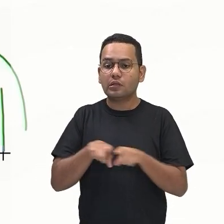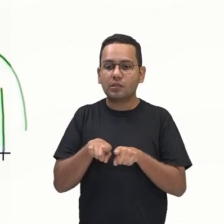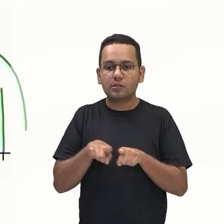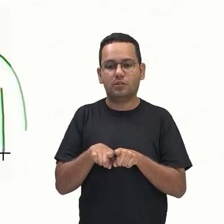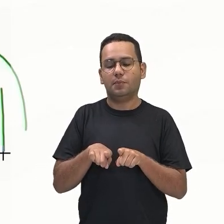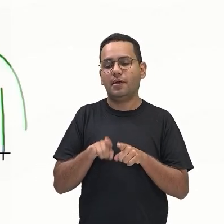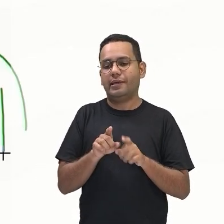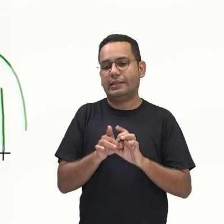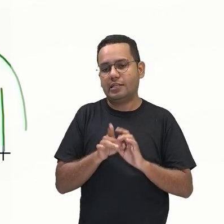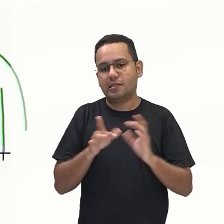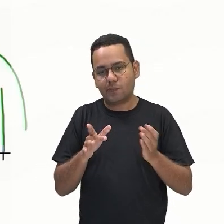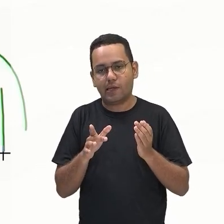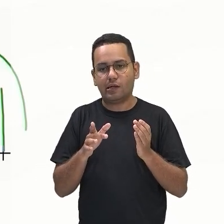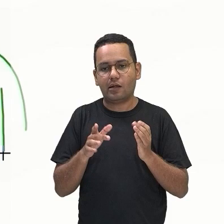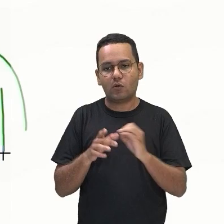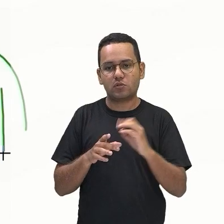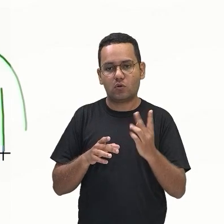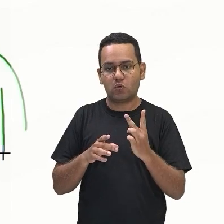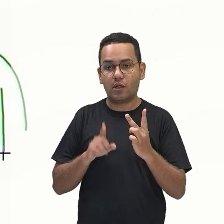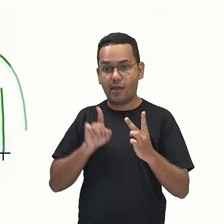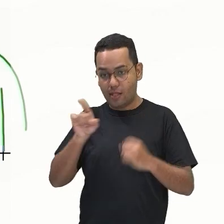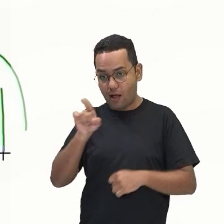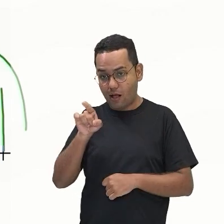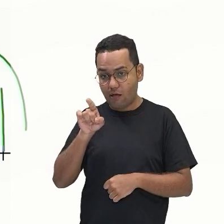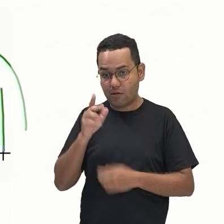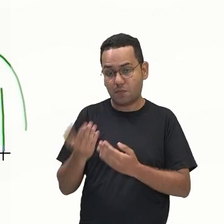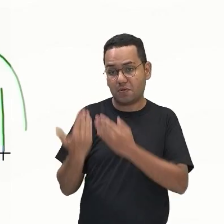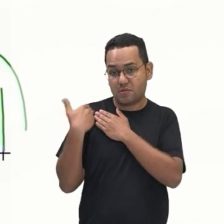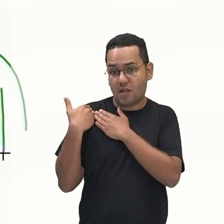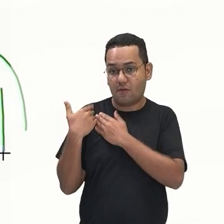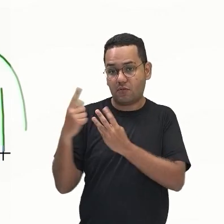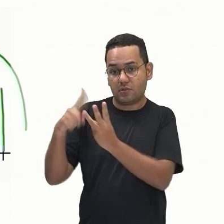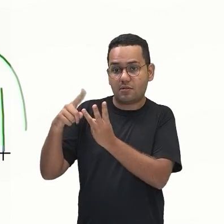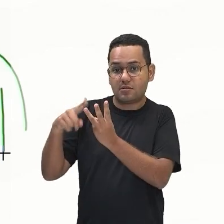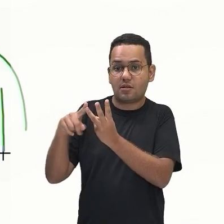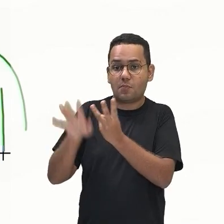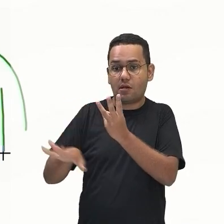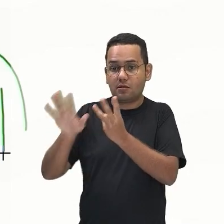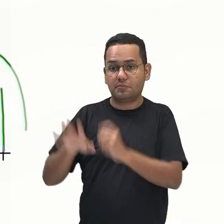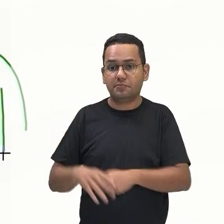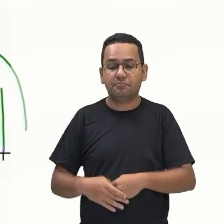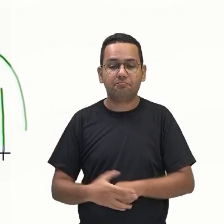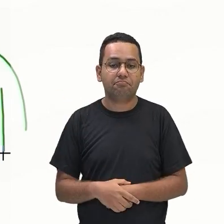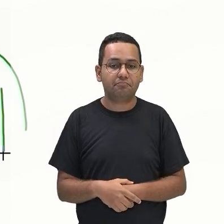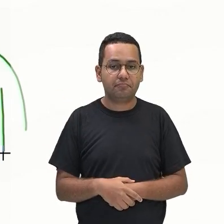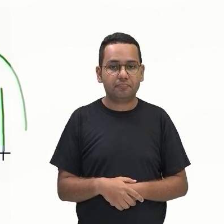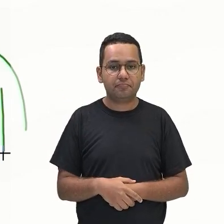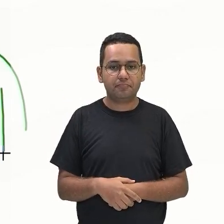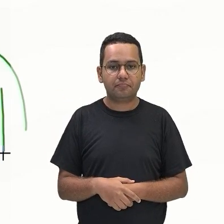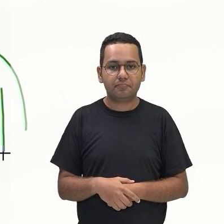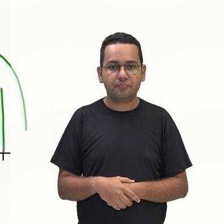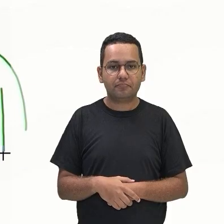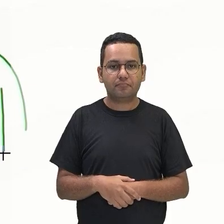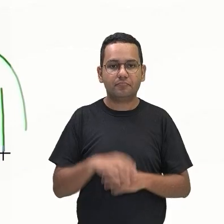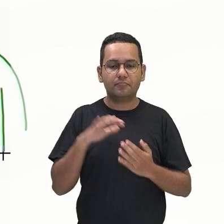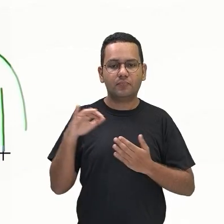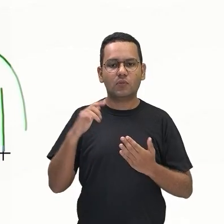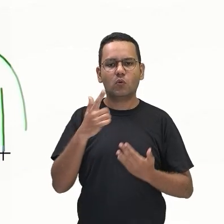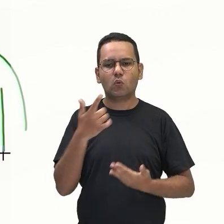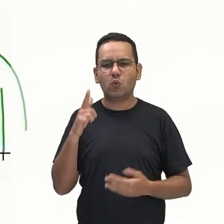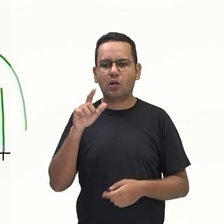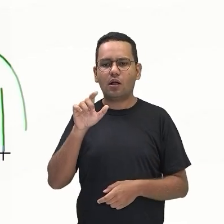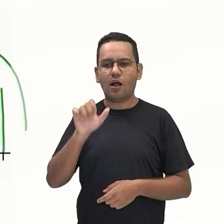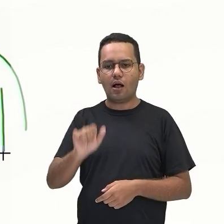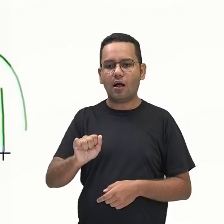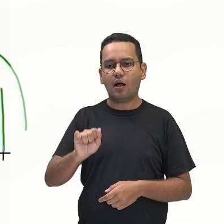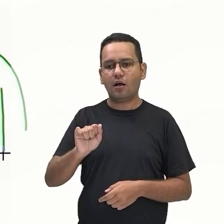dos capilares, né? E, mais profundamente, ainda nós temos o quê? Os alvéolos, lá na parte